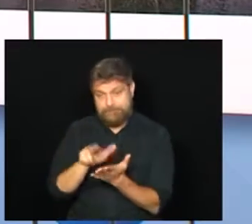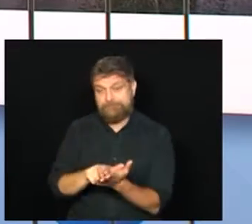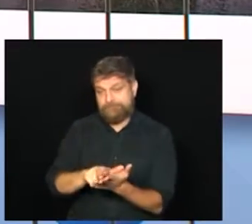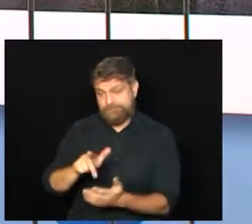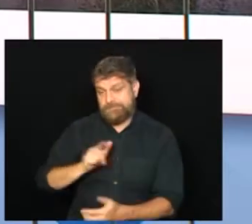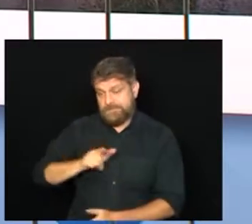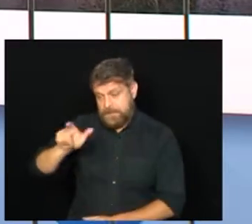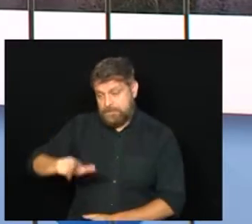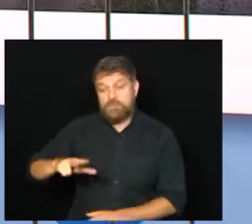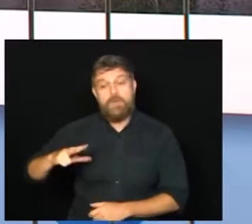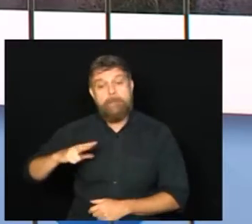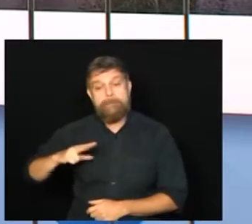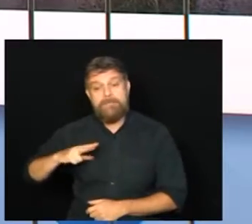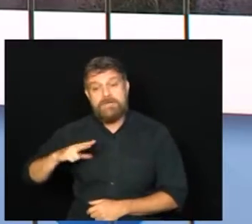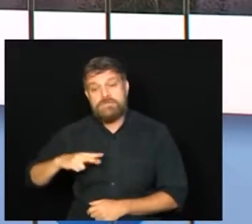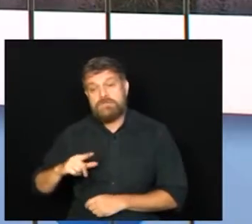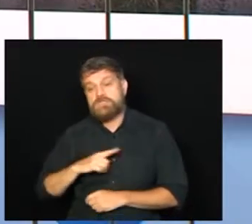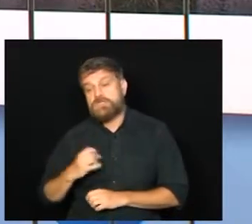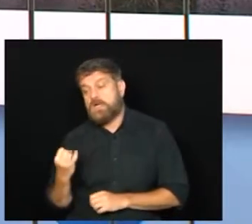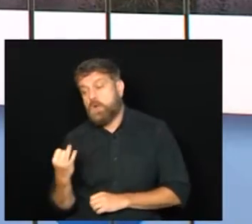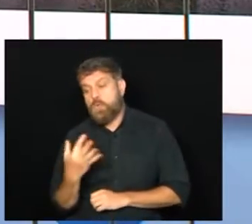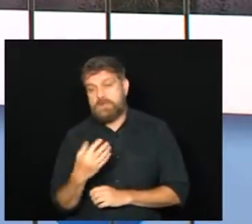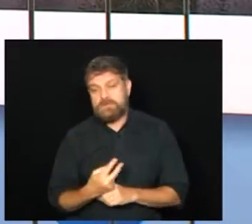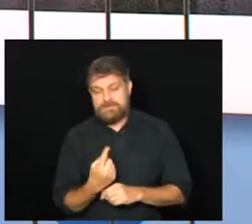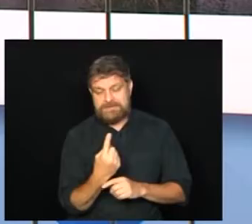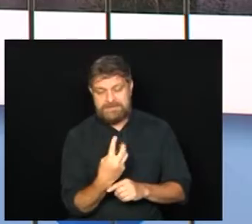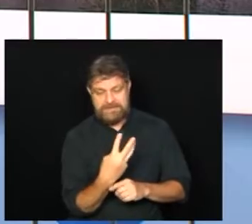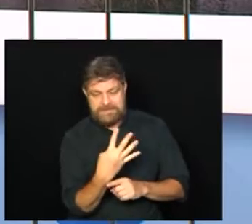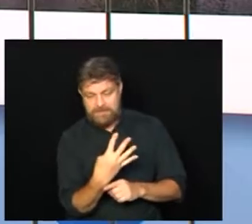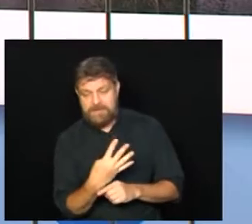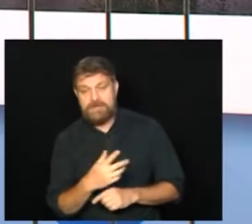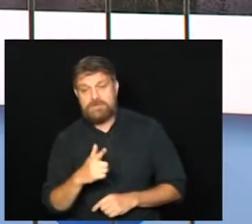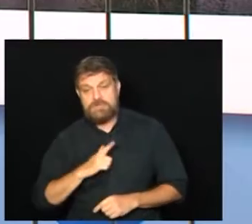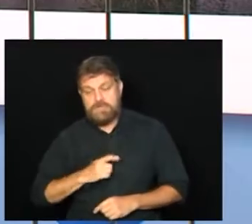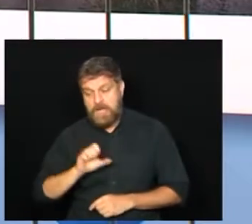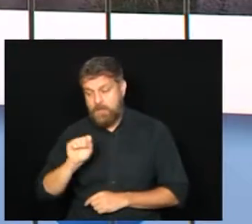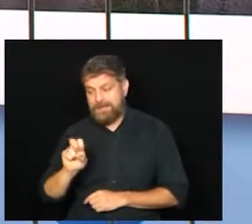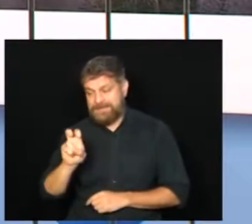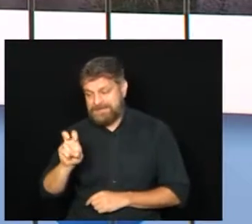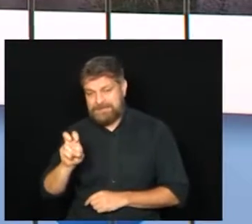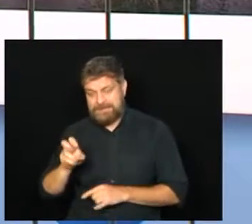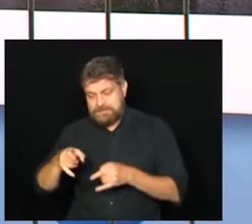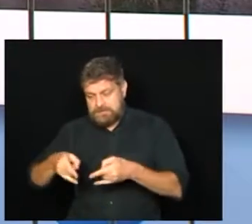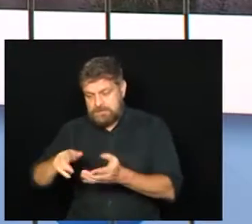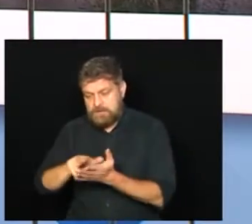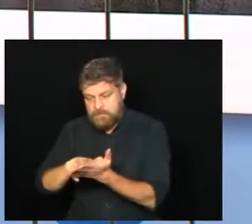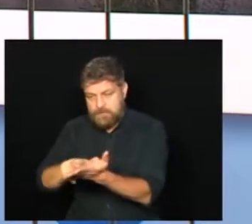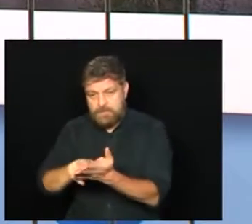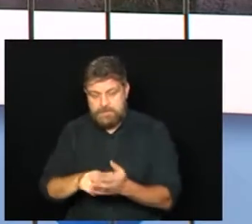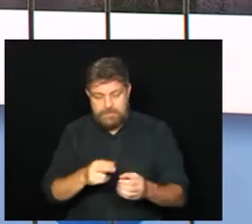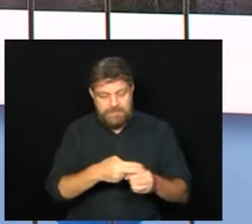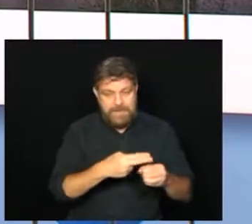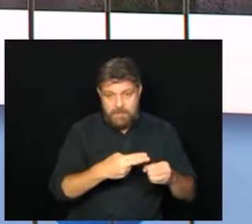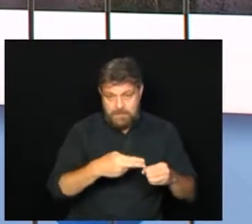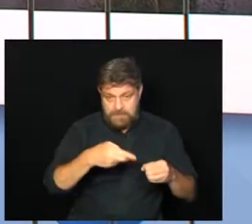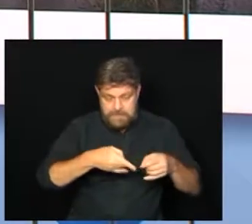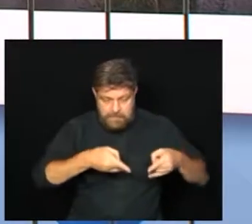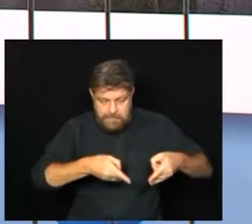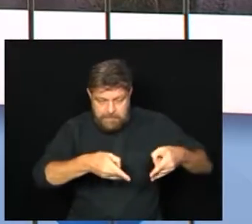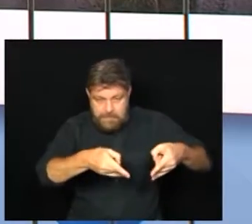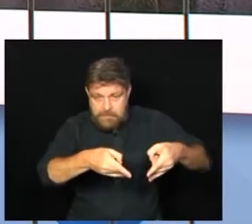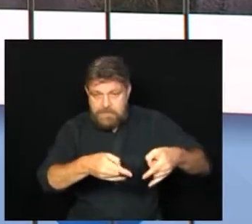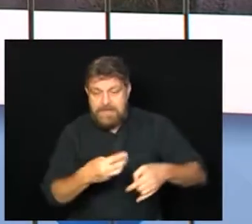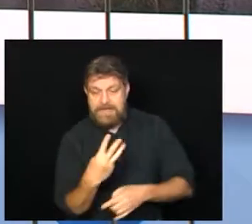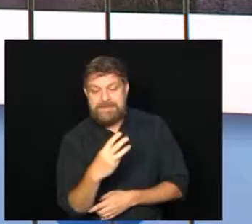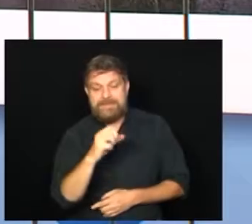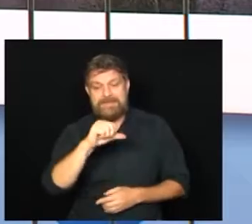rede particular, 134, dos quais 85 ocupados, e no SUS estadual, 45, dos quais